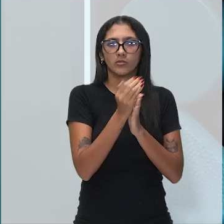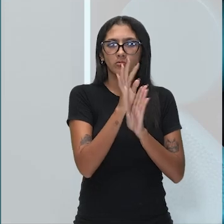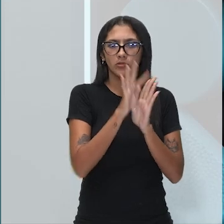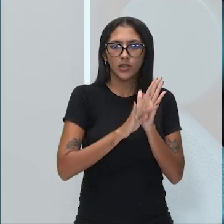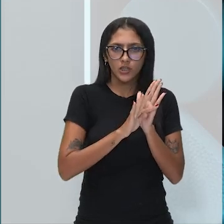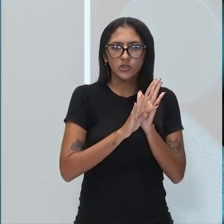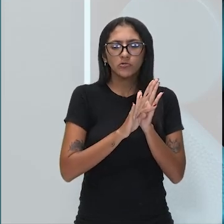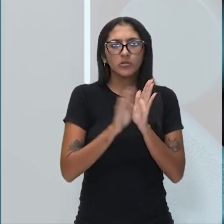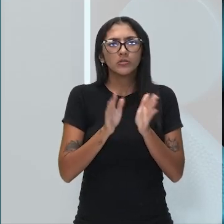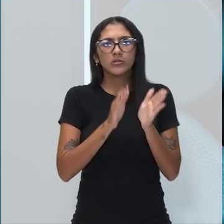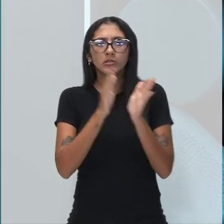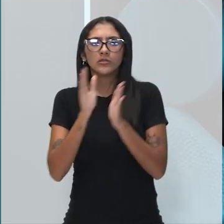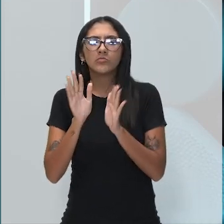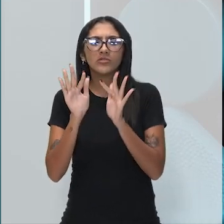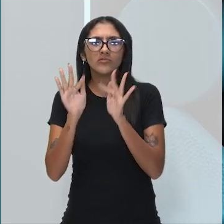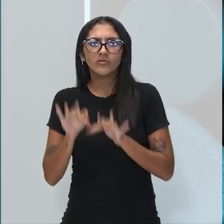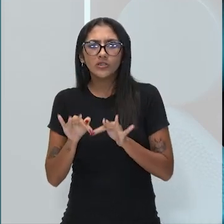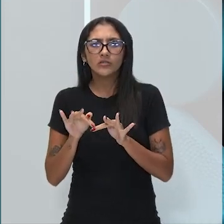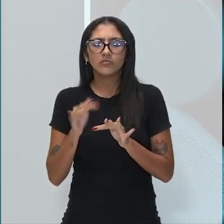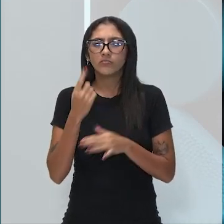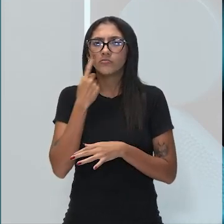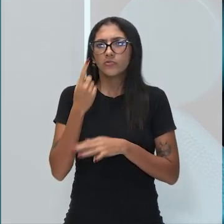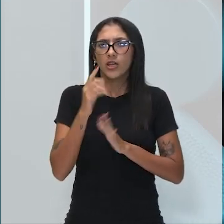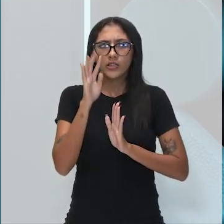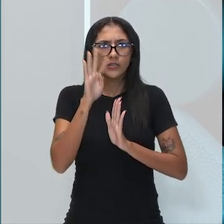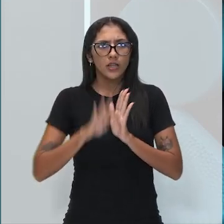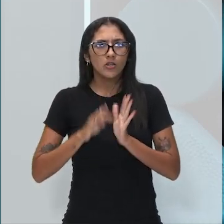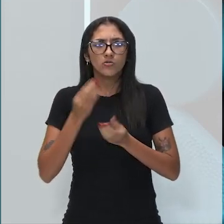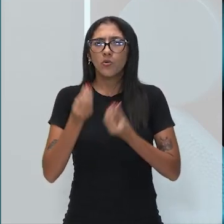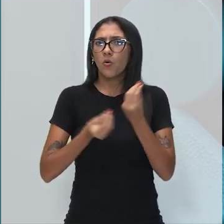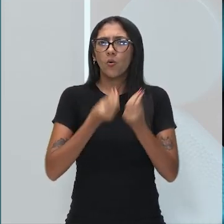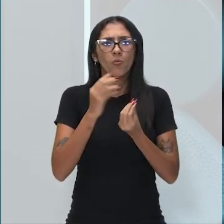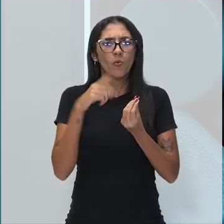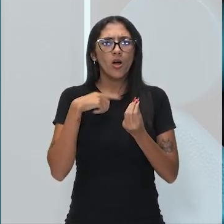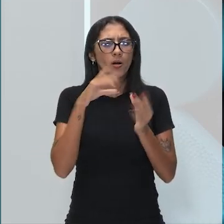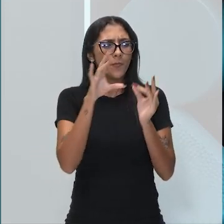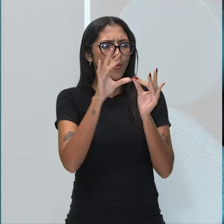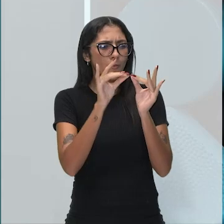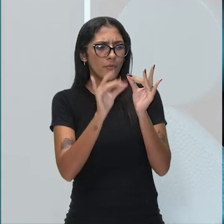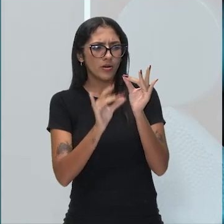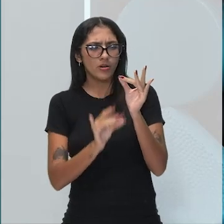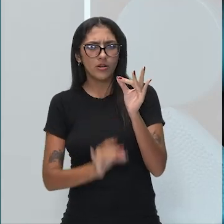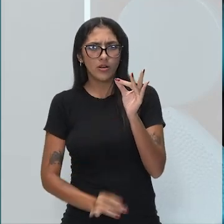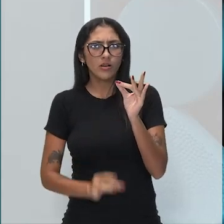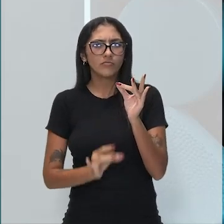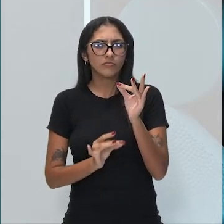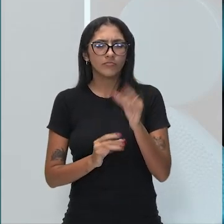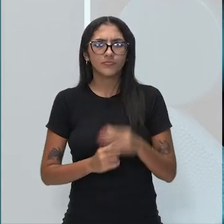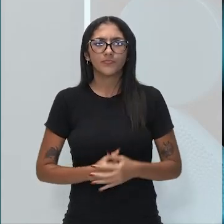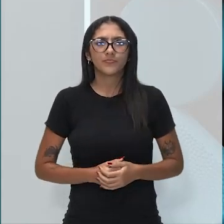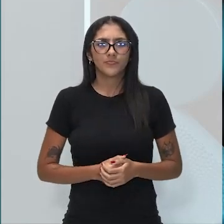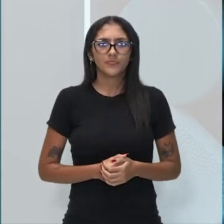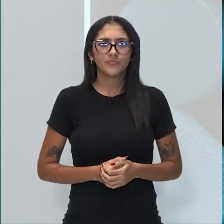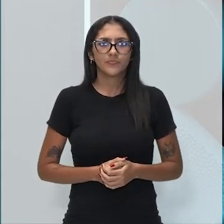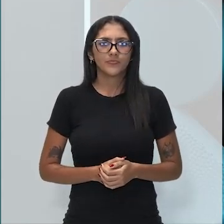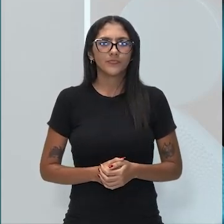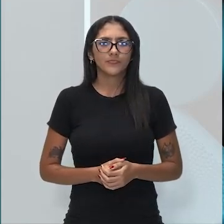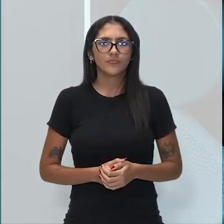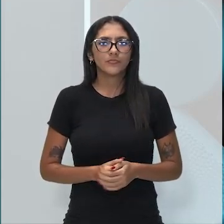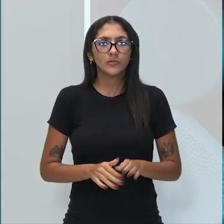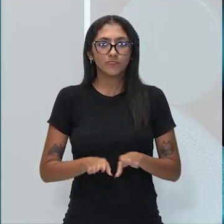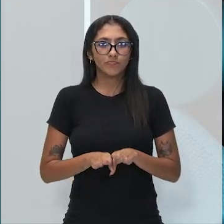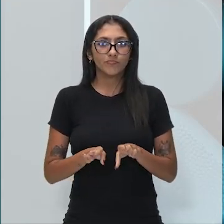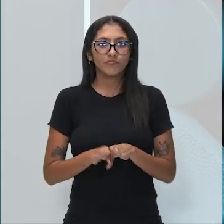fim. Observem as imagens, como o texto vai apresentar esses personagens, e perceba que nós vamos ter a visão